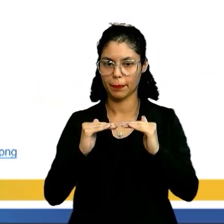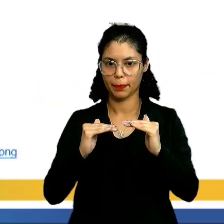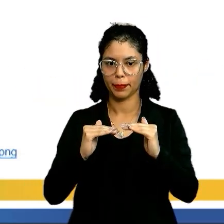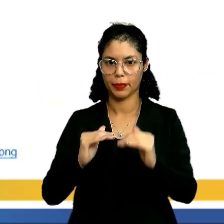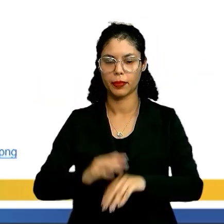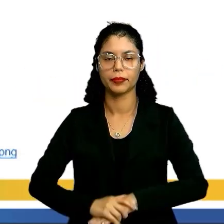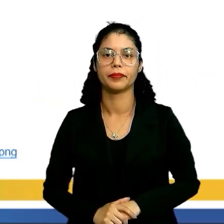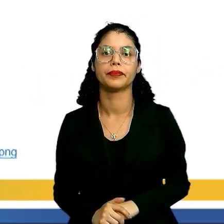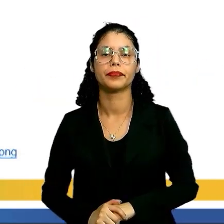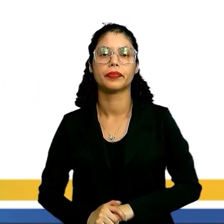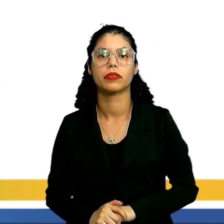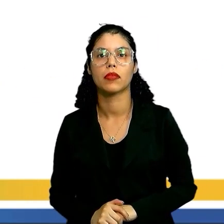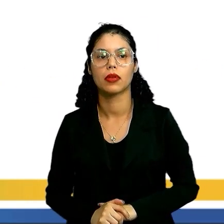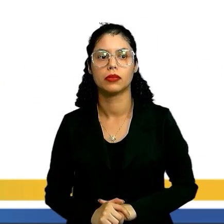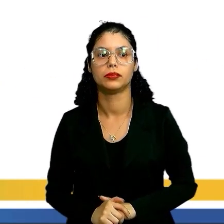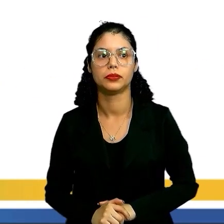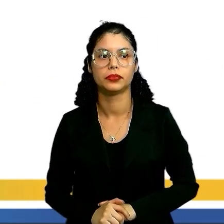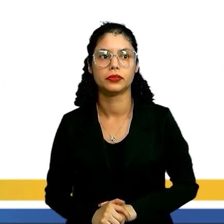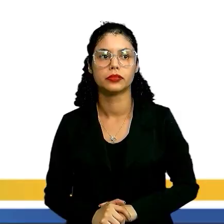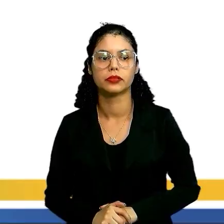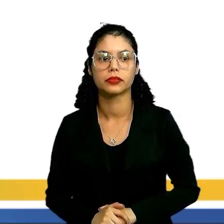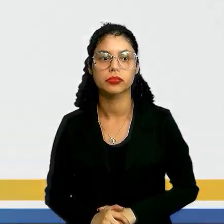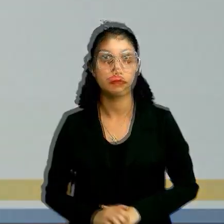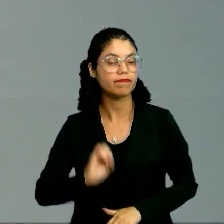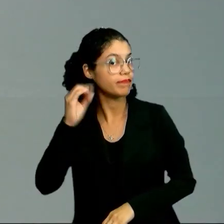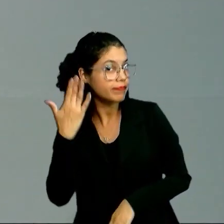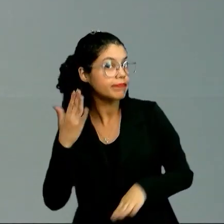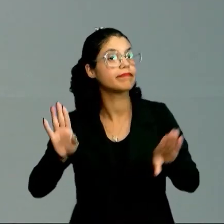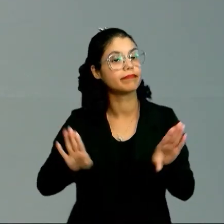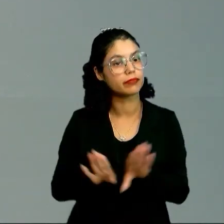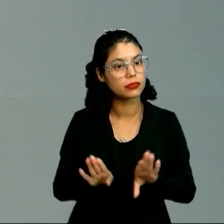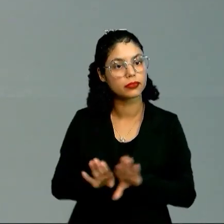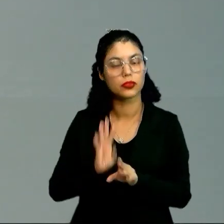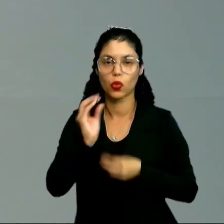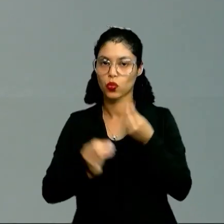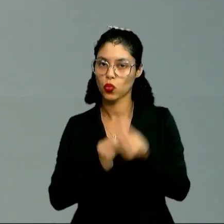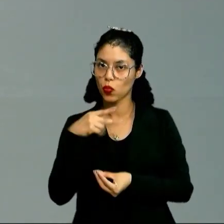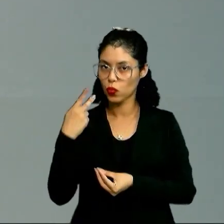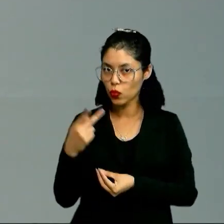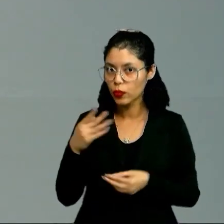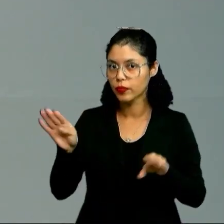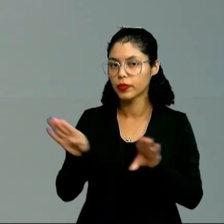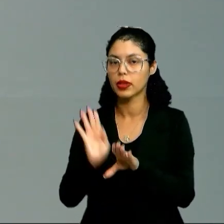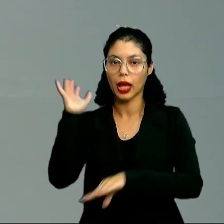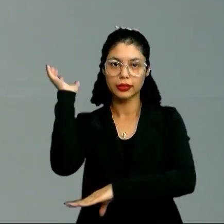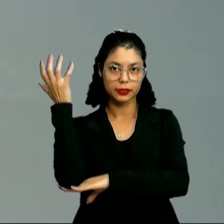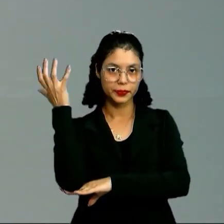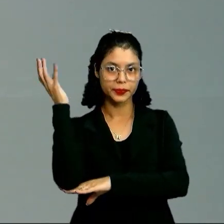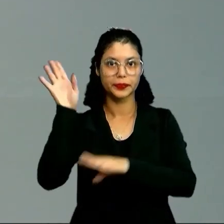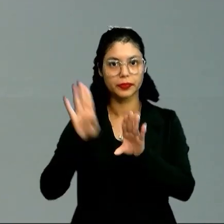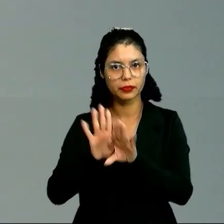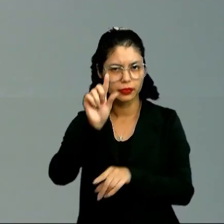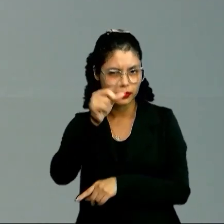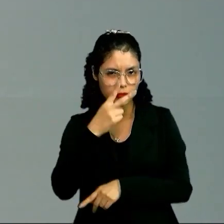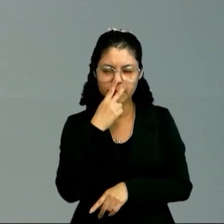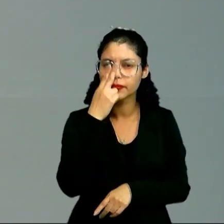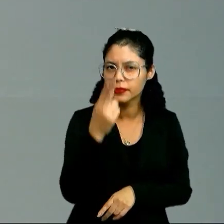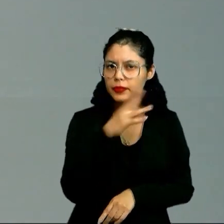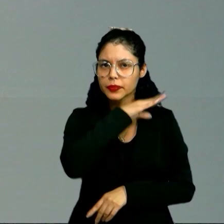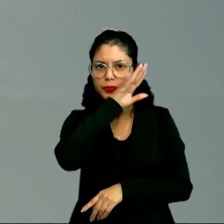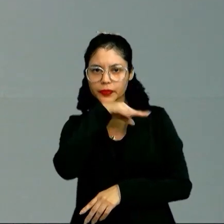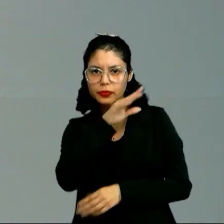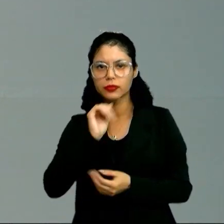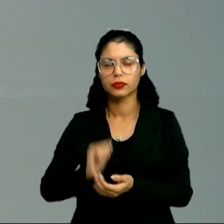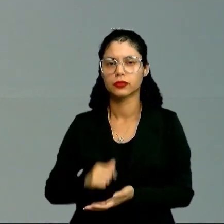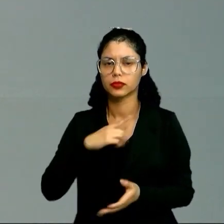dormência, tá certo? Acontece, pessoal, que como eu falei, as plantas, elas são um pouco parecidas com os